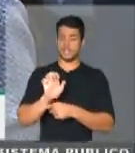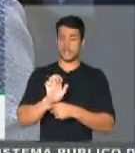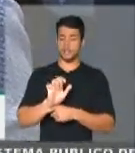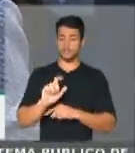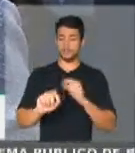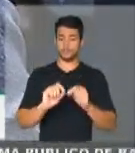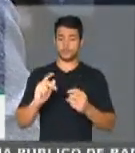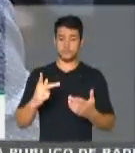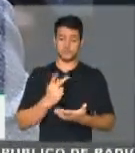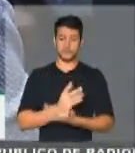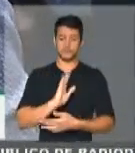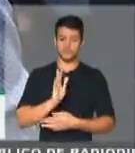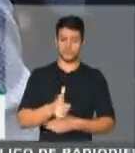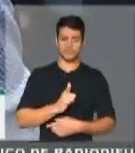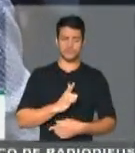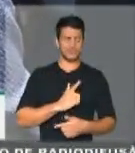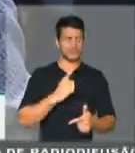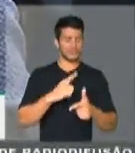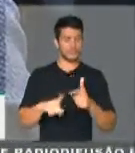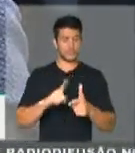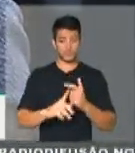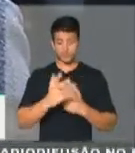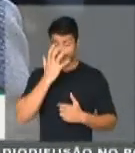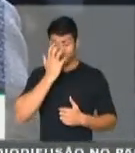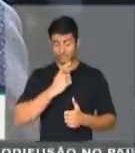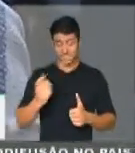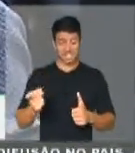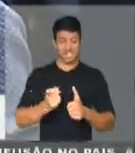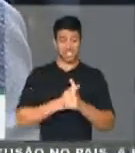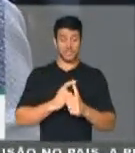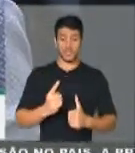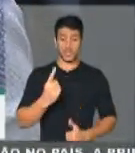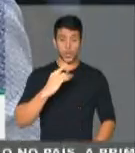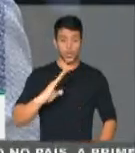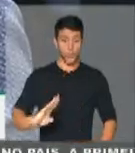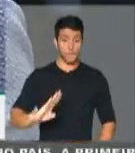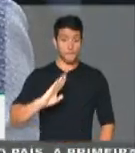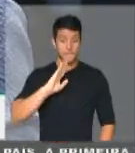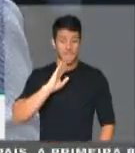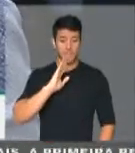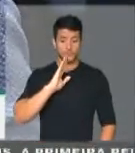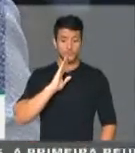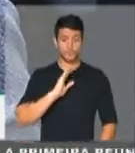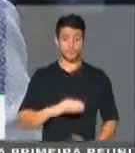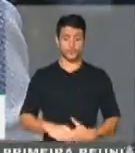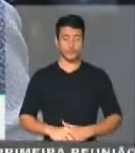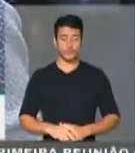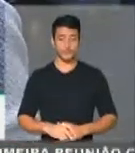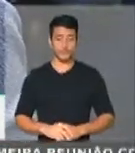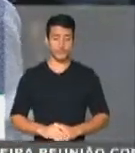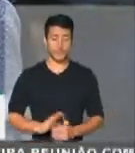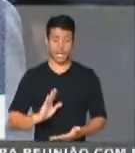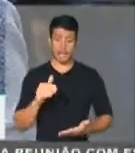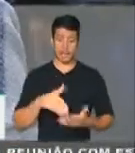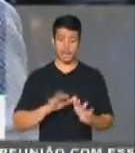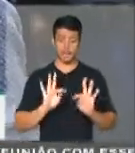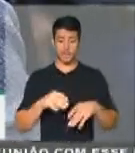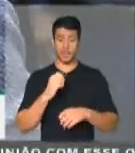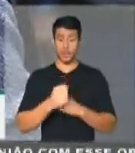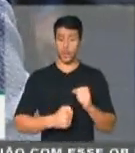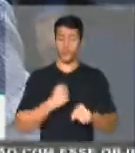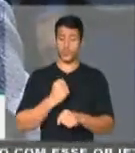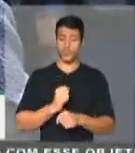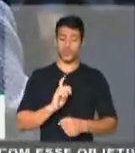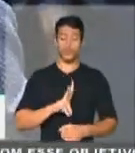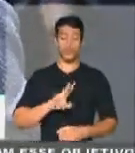serviços estão desmontados. O déficit é de 1 bilhão e 500 milhões nas contas. A receita até o fim do ano é somente